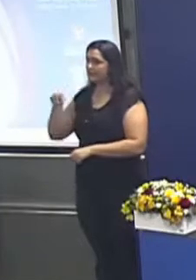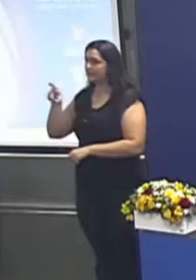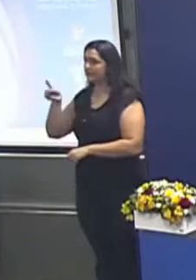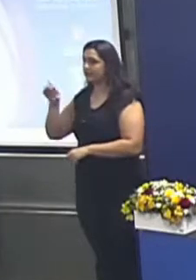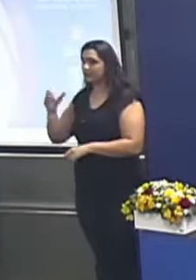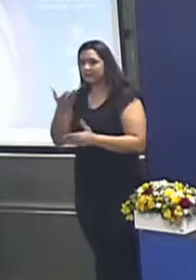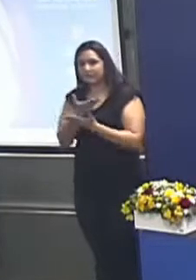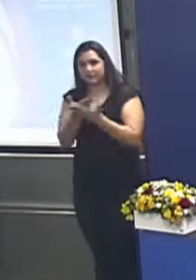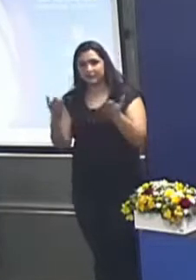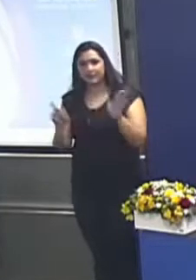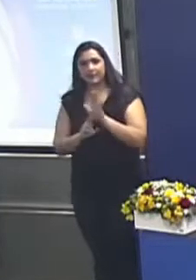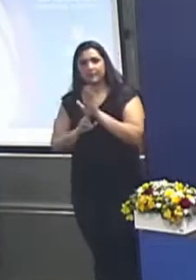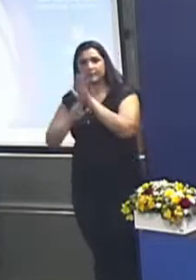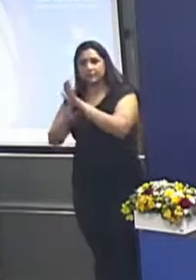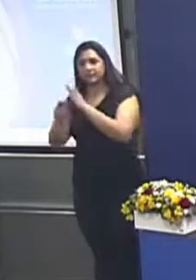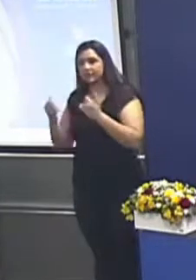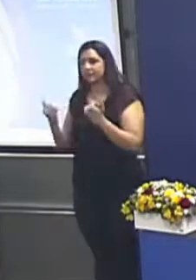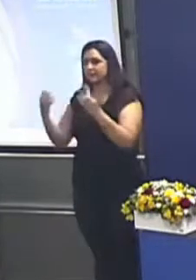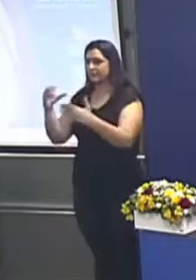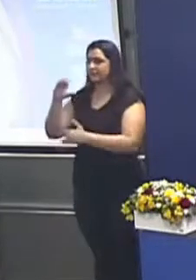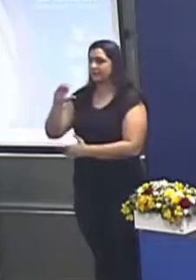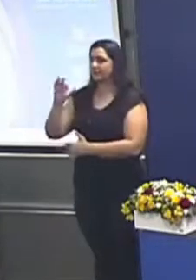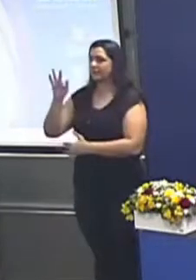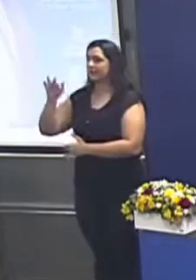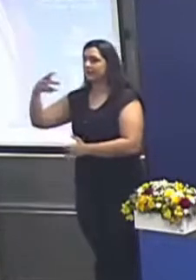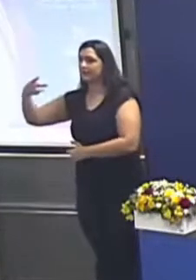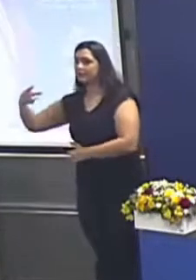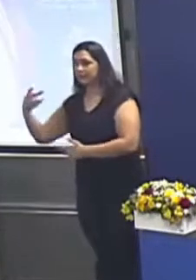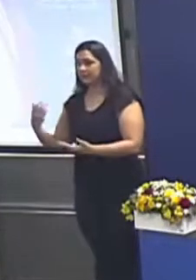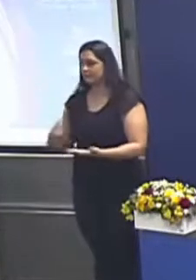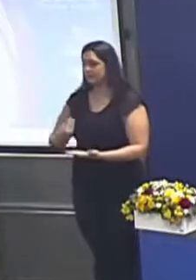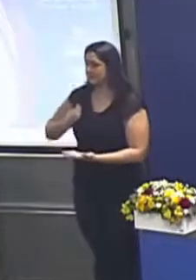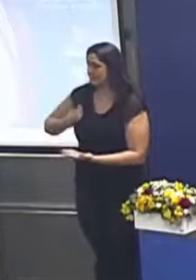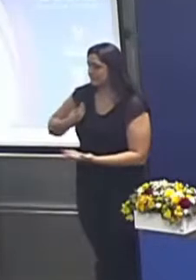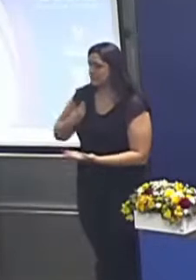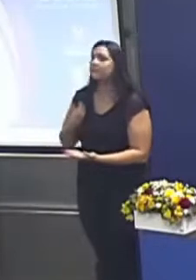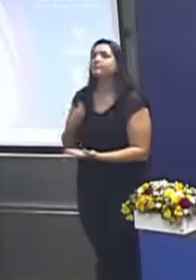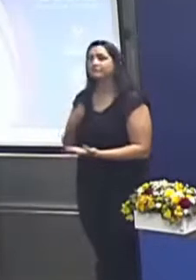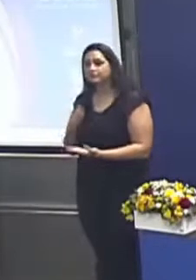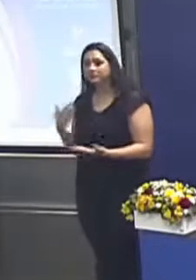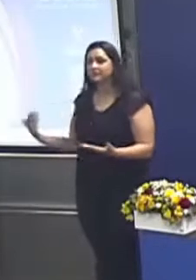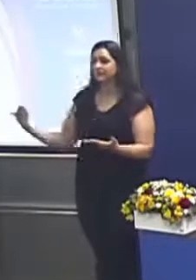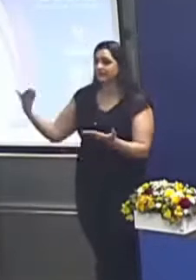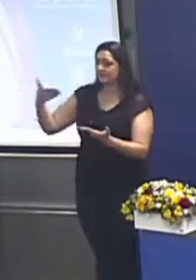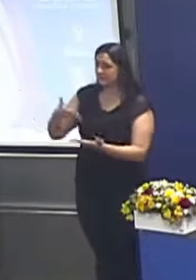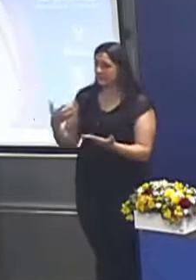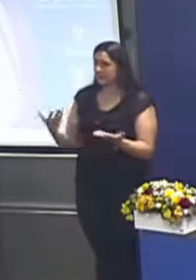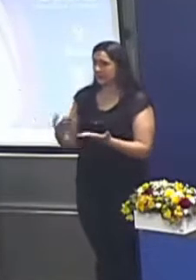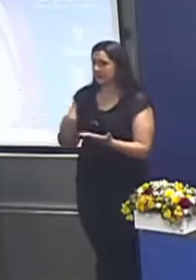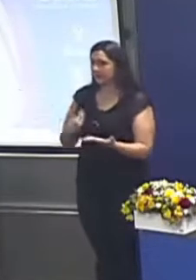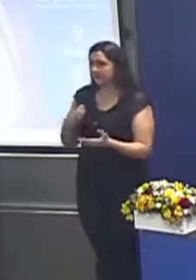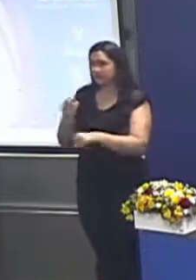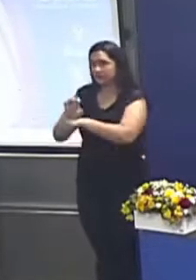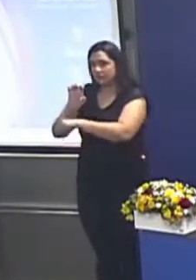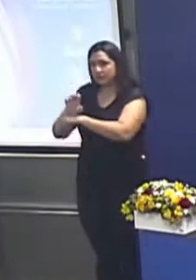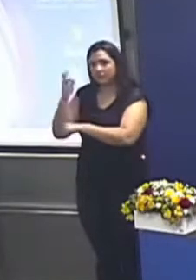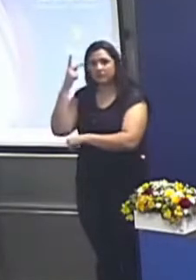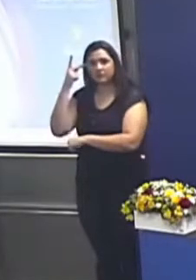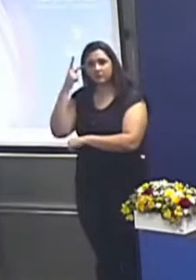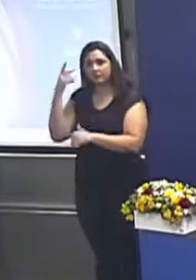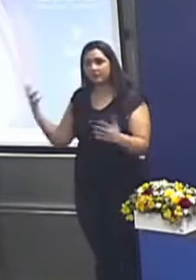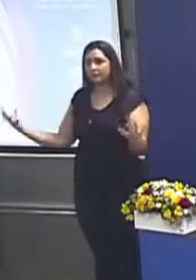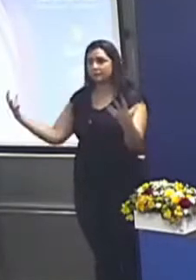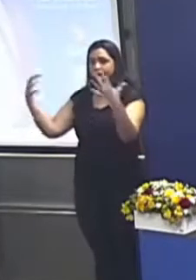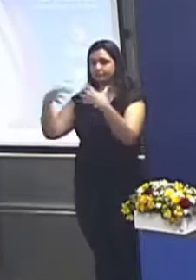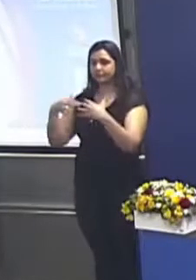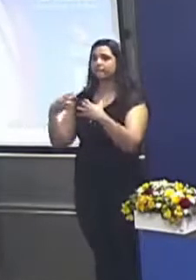dos representantes do plenário do CFP, que nos honrou de vir se reunir aqui no estado de São Paulo para